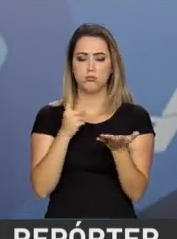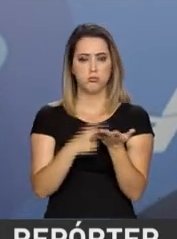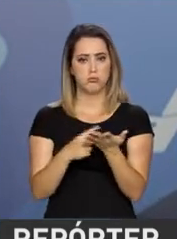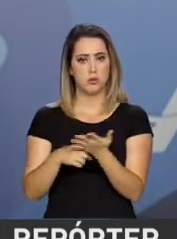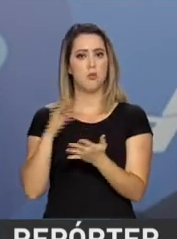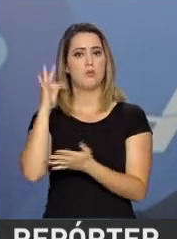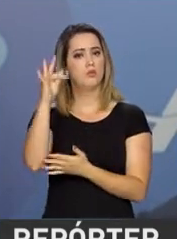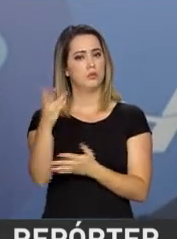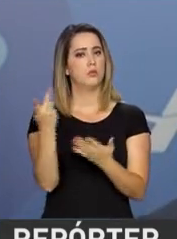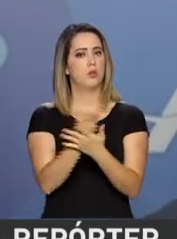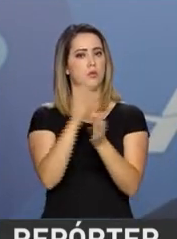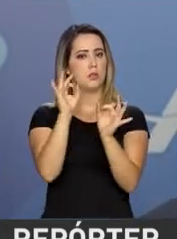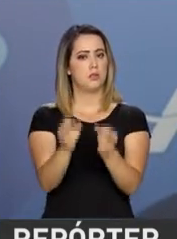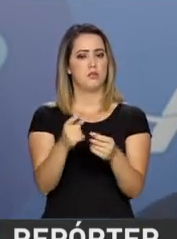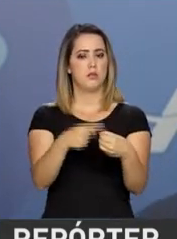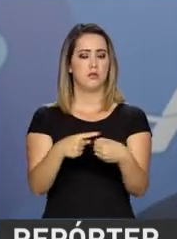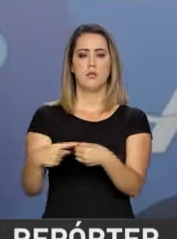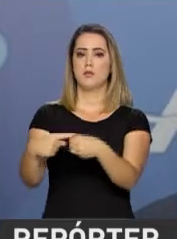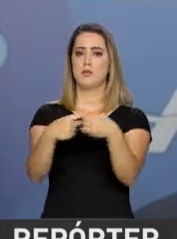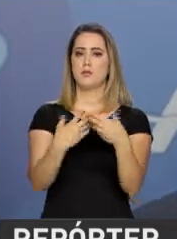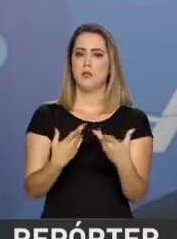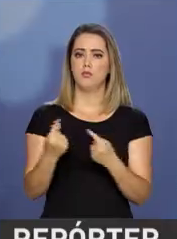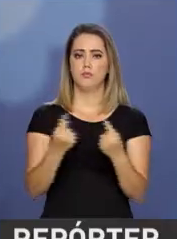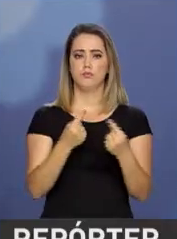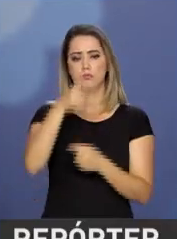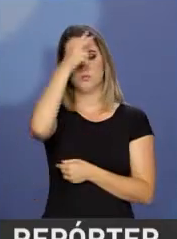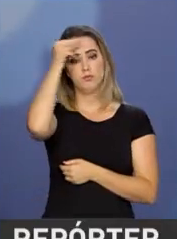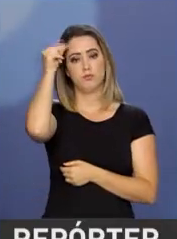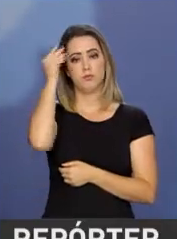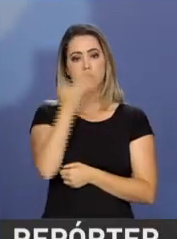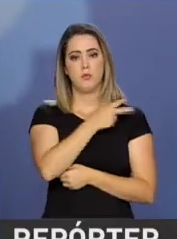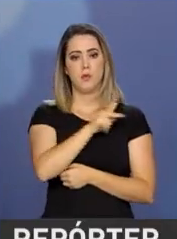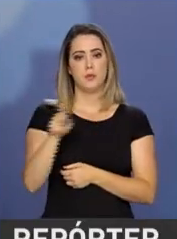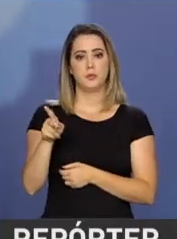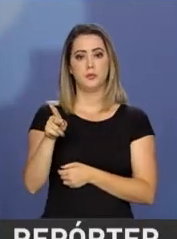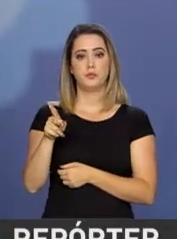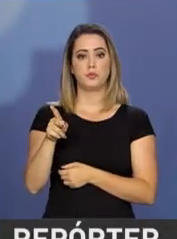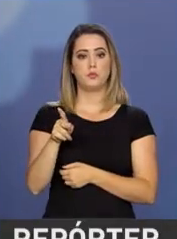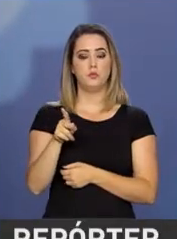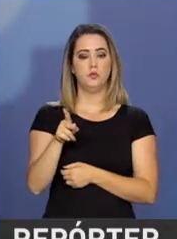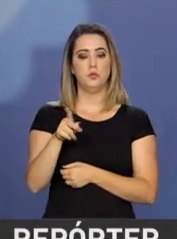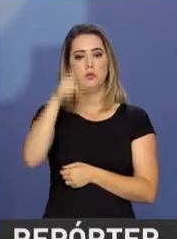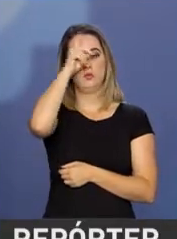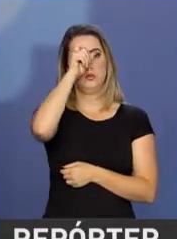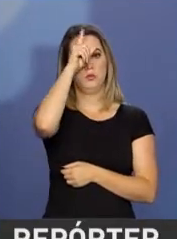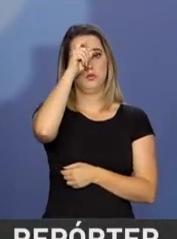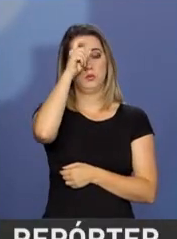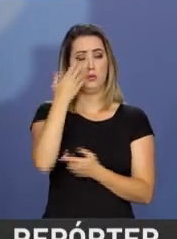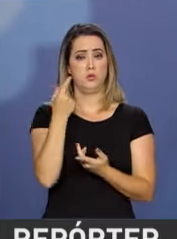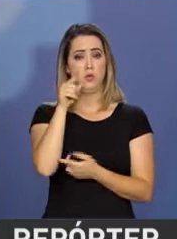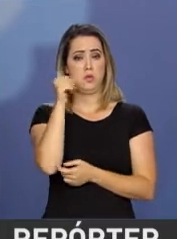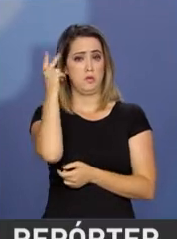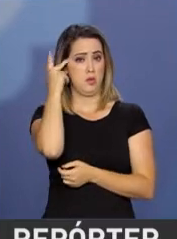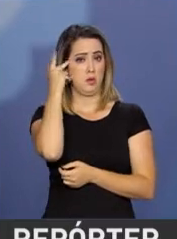vai acontecer lá na ponta, nos municípios, na ação de cada prefeito. Na opinião do presidente do Hospital Israelita Albert Einstein de São Paulo, um